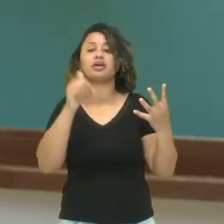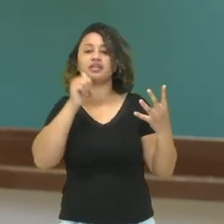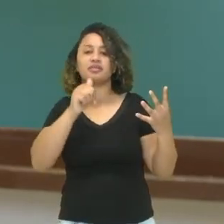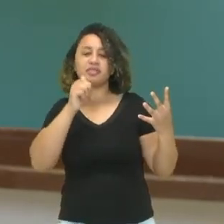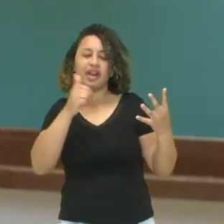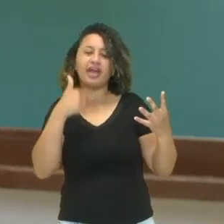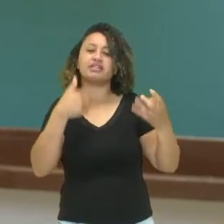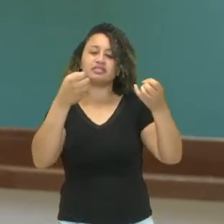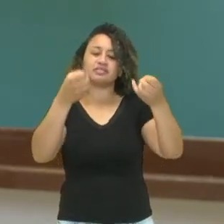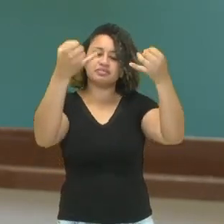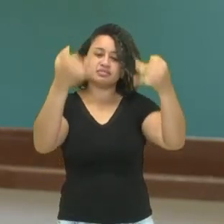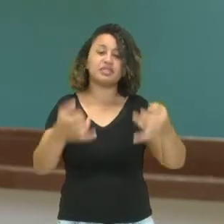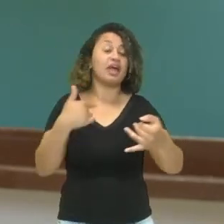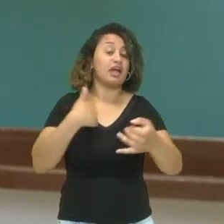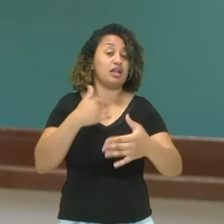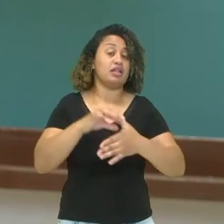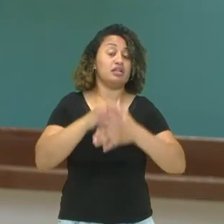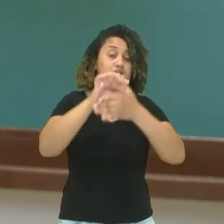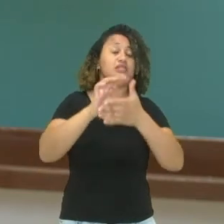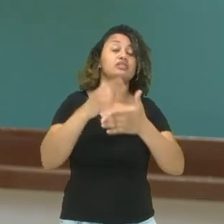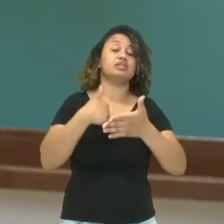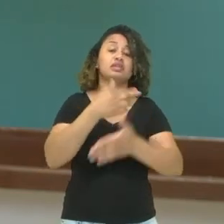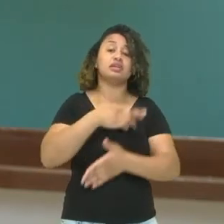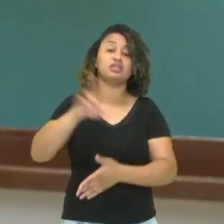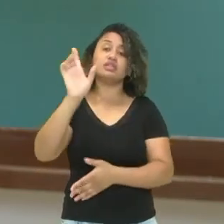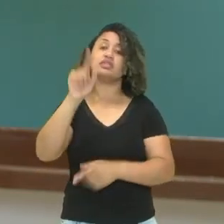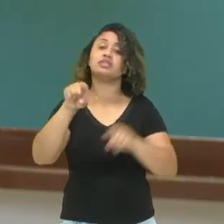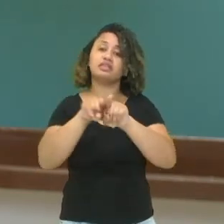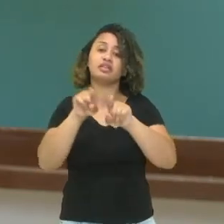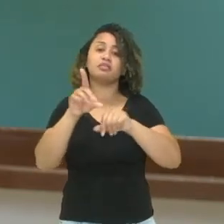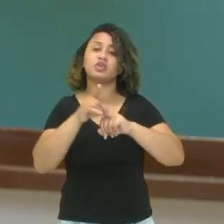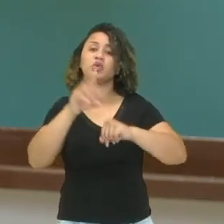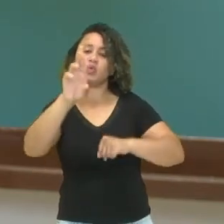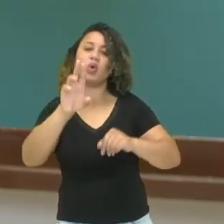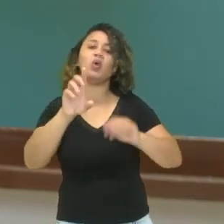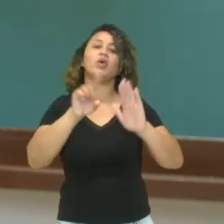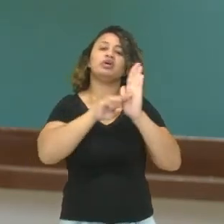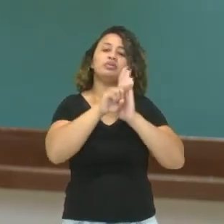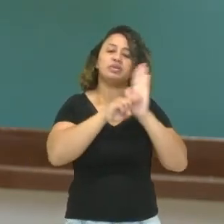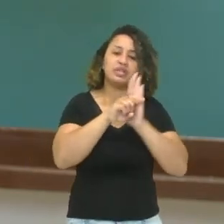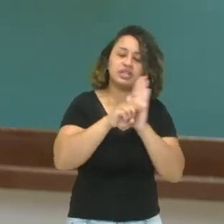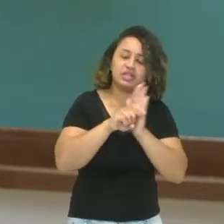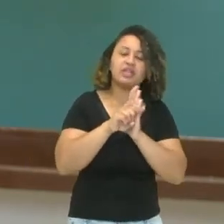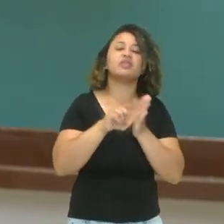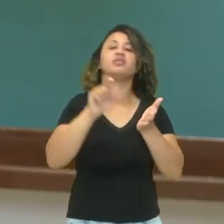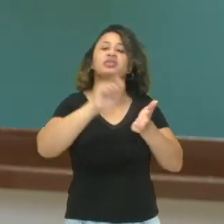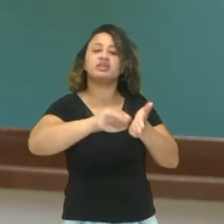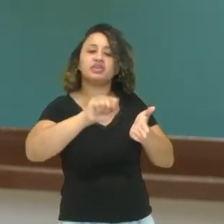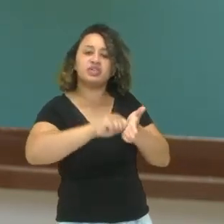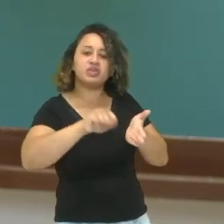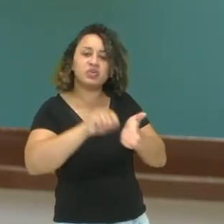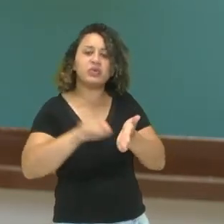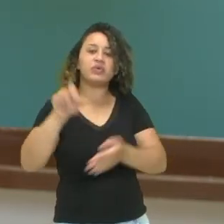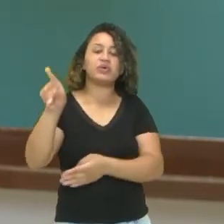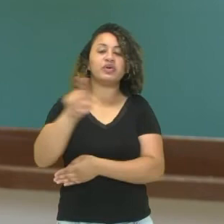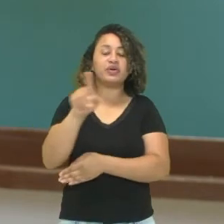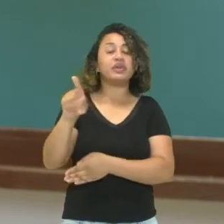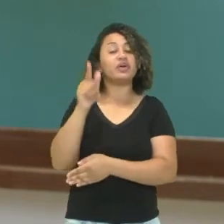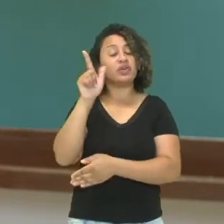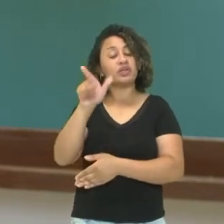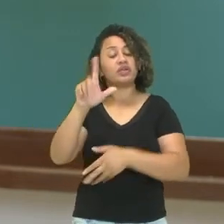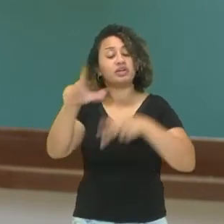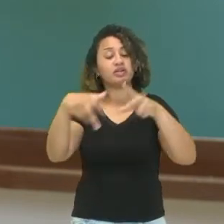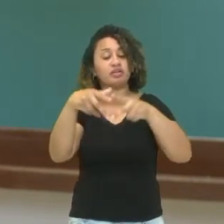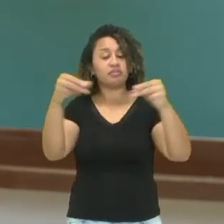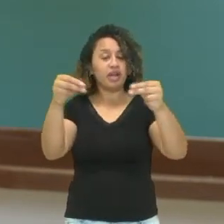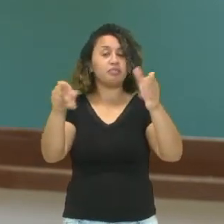serem líderes religiosas, doutoras, pesquisadoras, professoras, escritoras, ganhadoras de prêmios de direitos